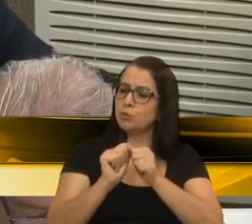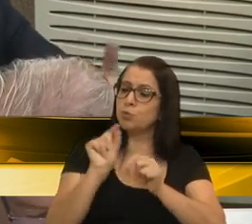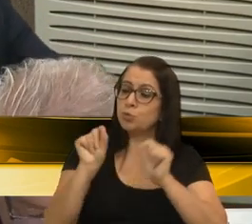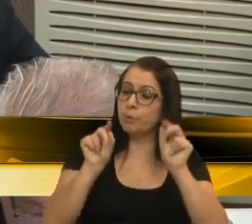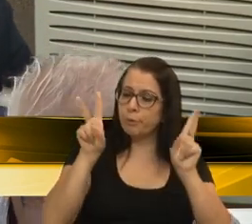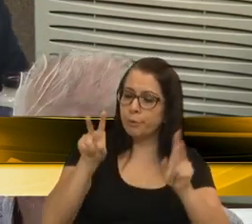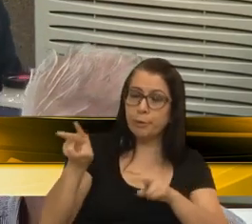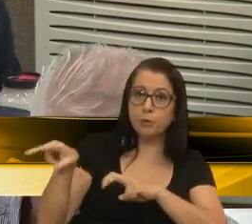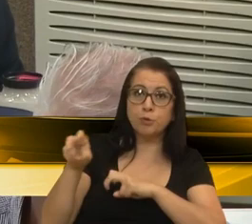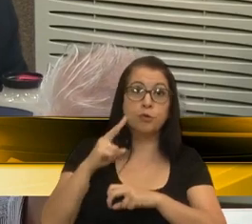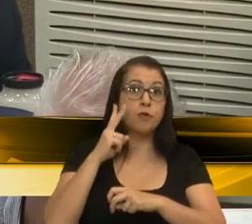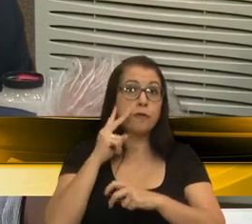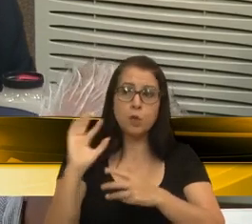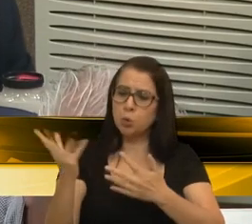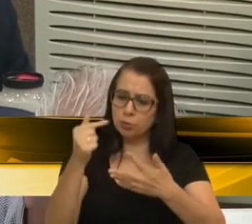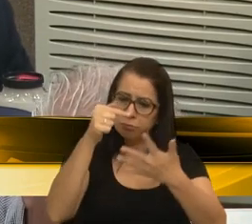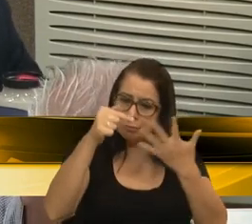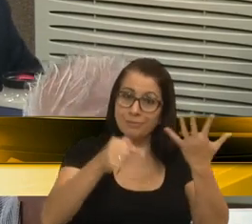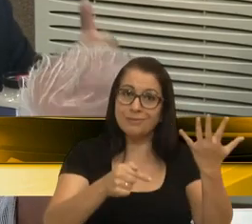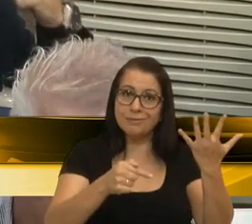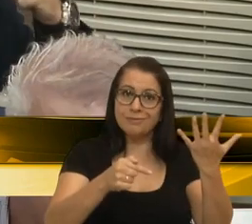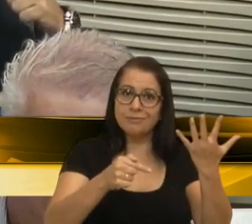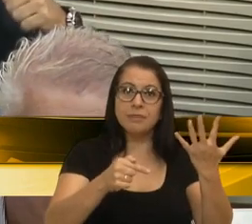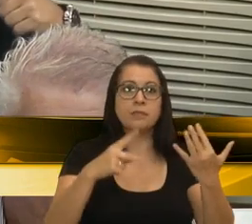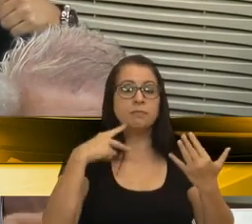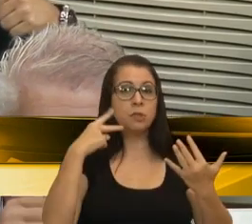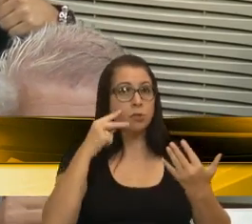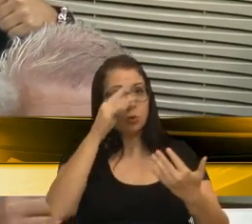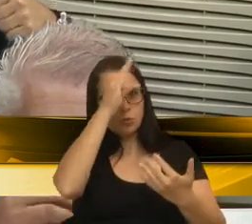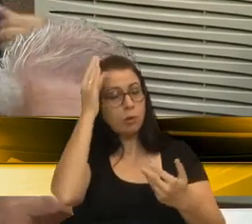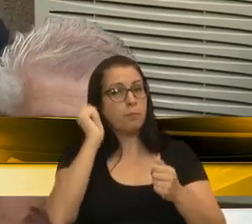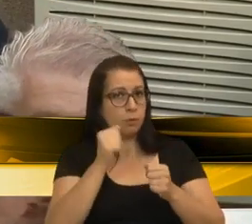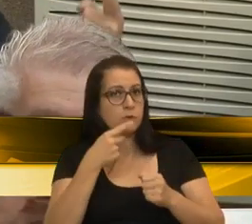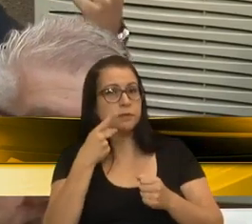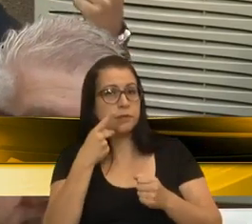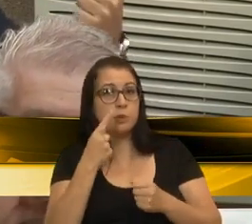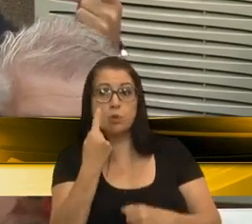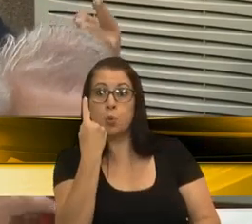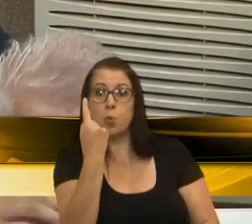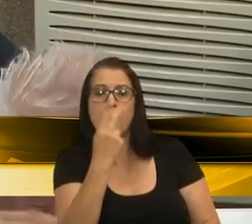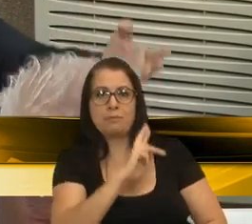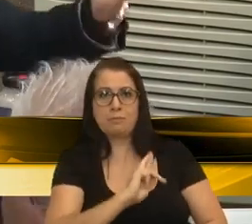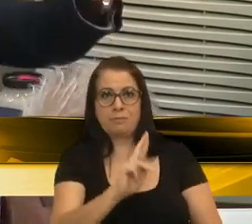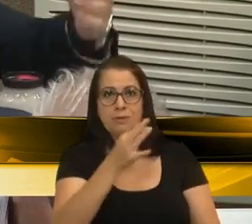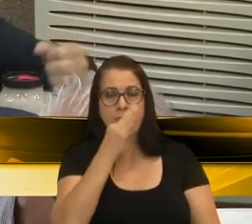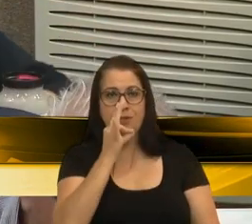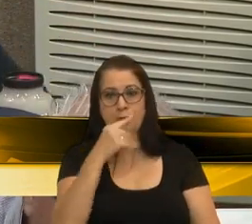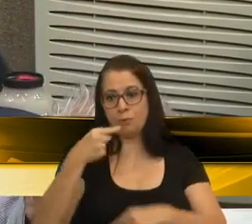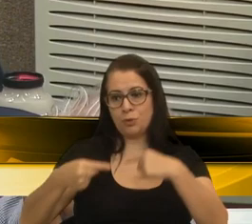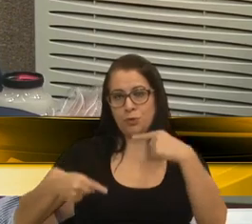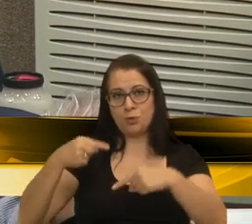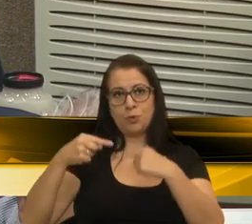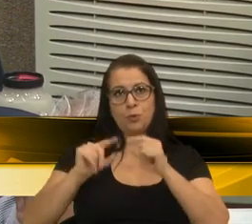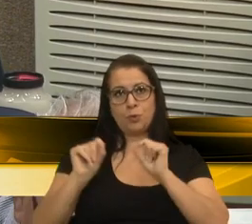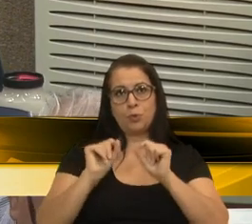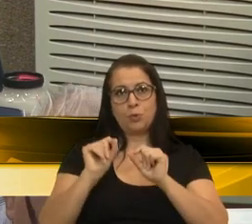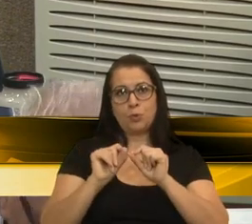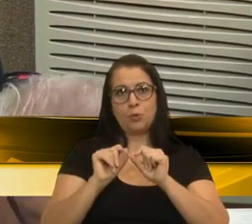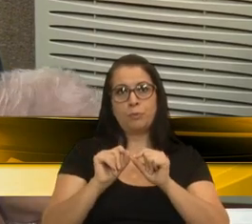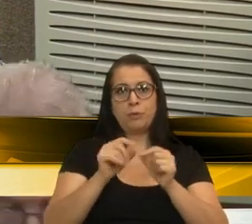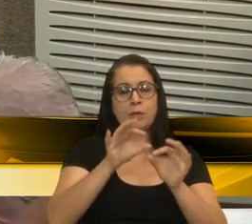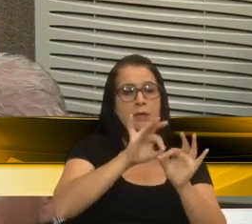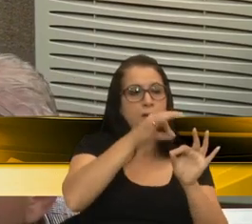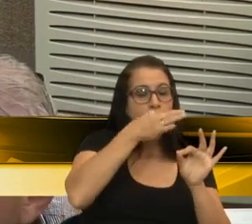do vinho, desse fomento todo. O vereador Toigo depois pode falar. Não tinha um representante de Caxias numa discussão aqui sobre a Zona Franca da uva e do